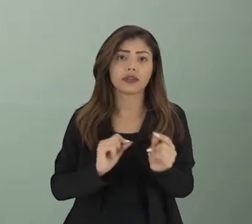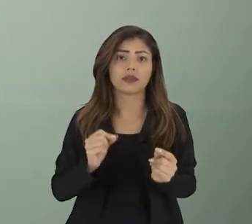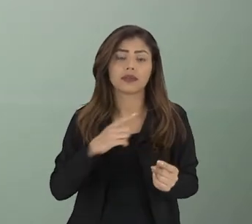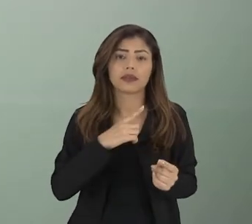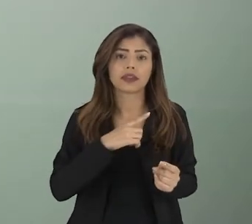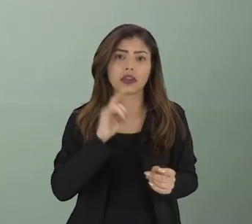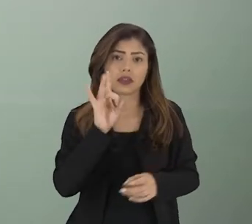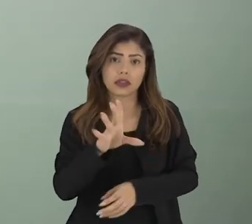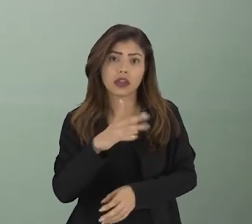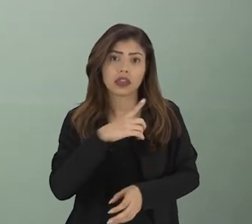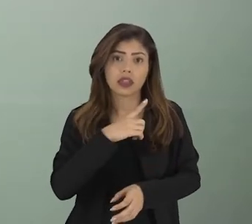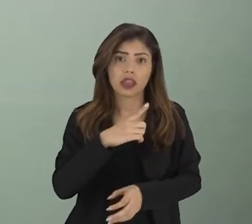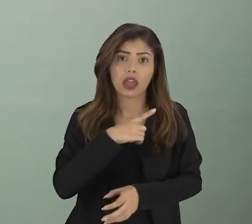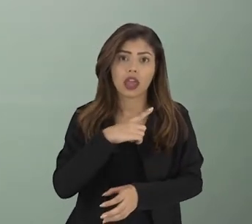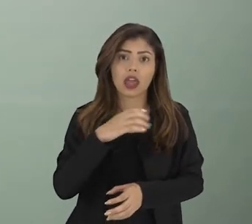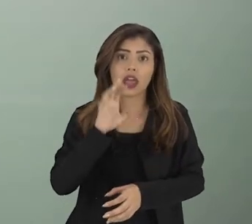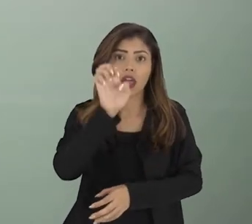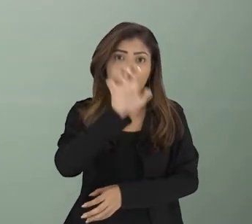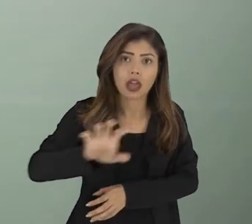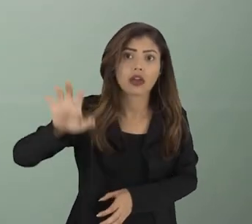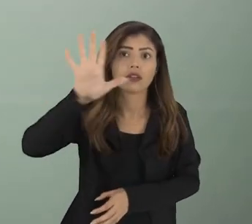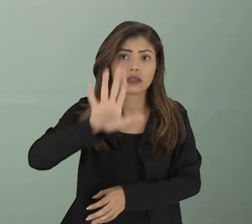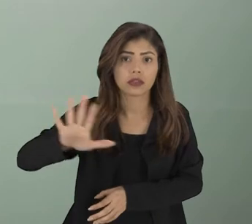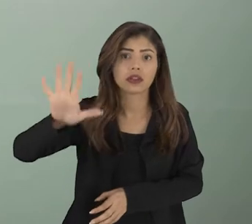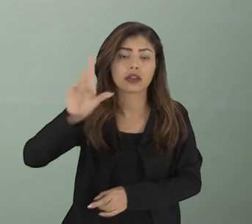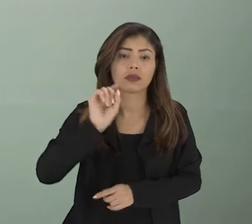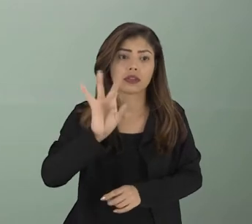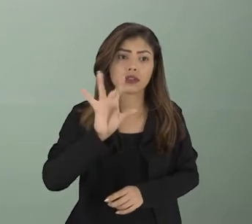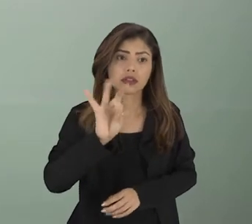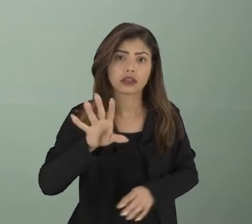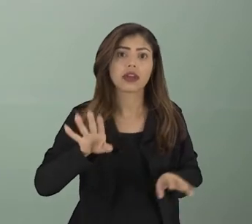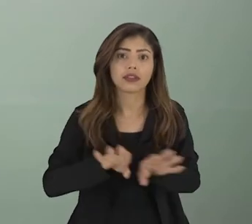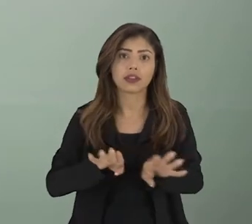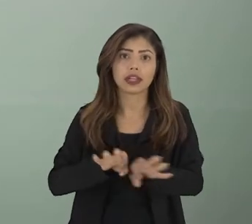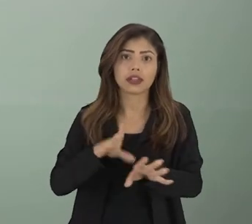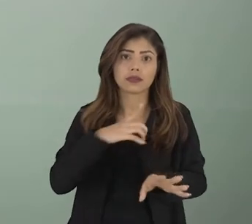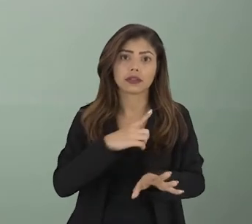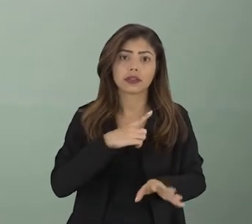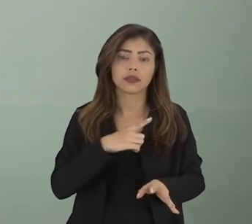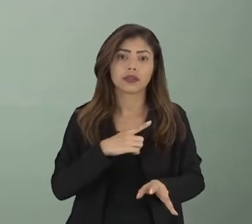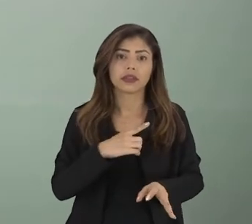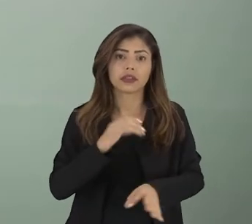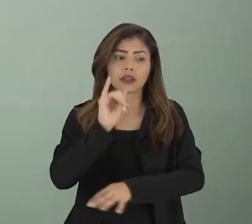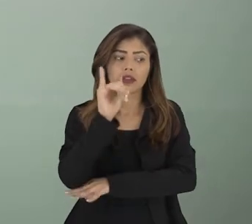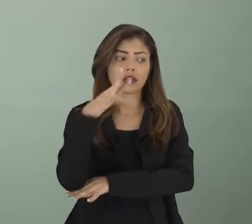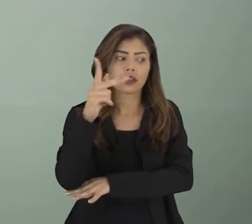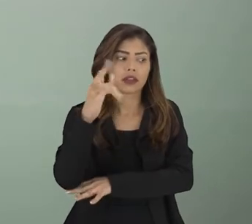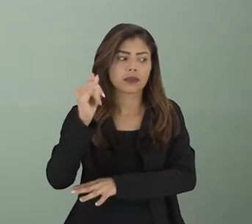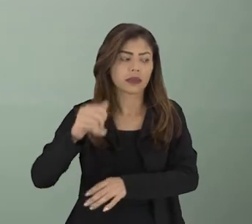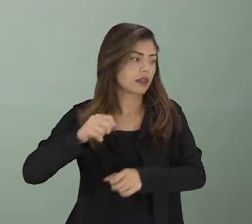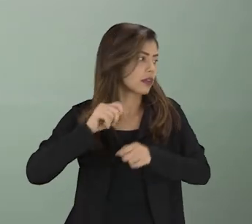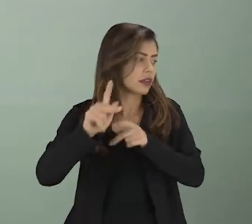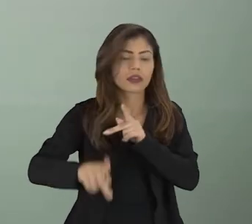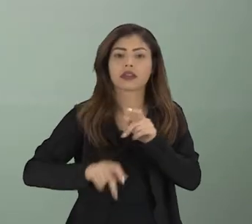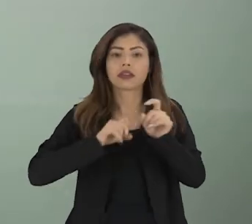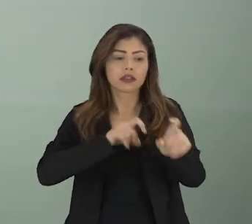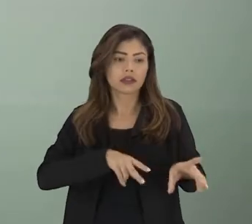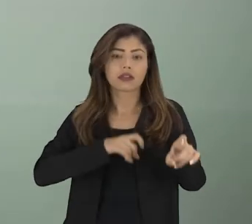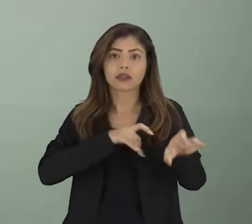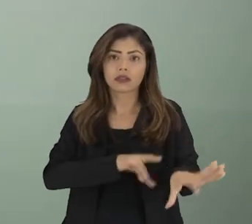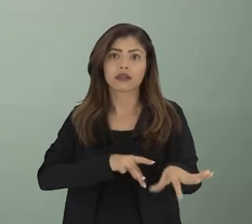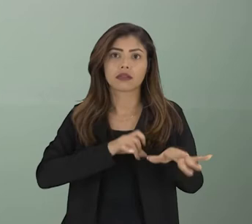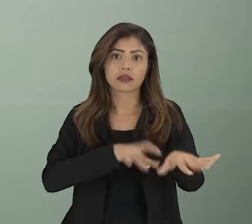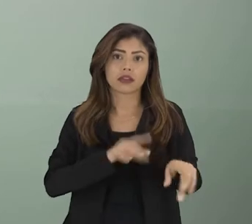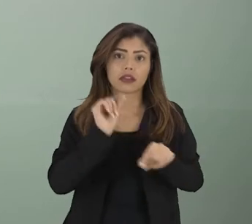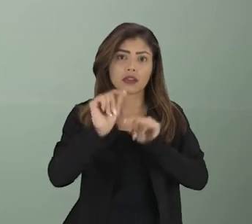somente na europa tá isso lembrando no império bizantino nós tivemos aí uma